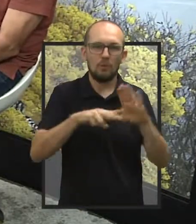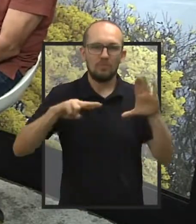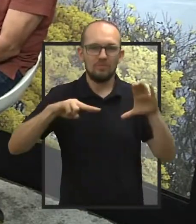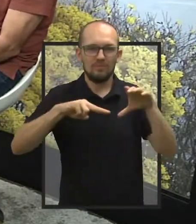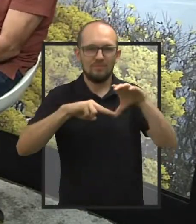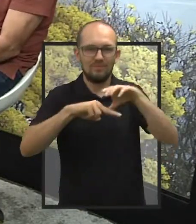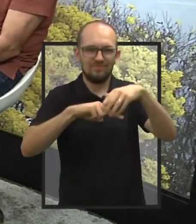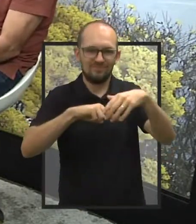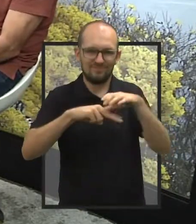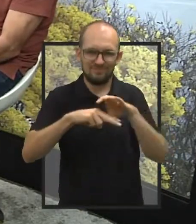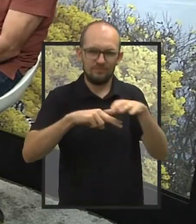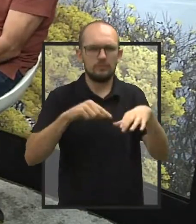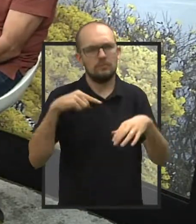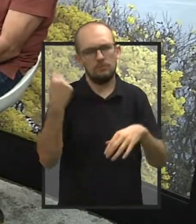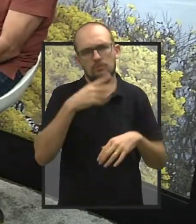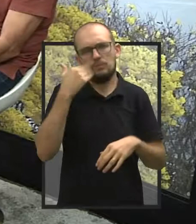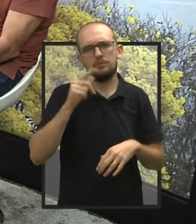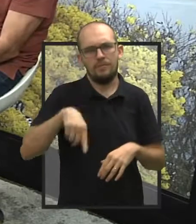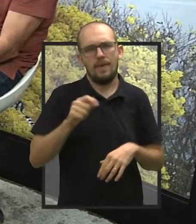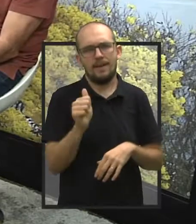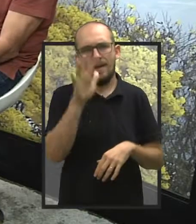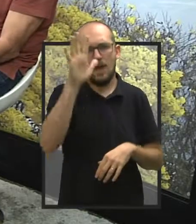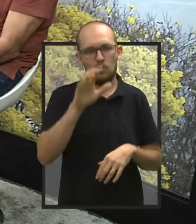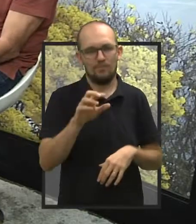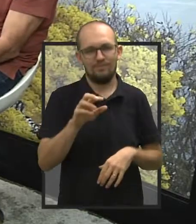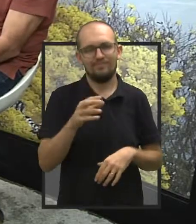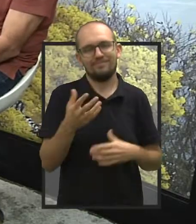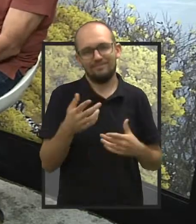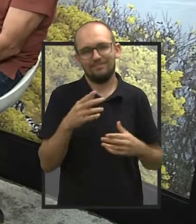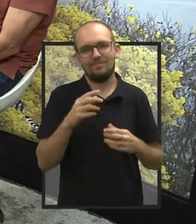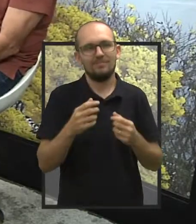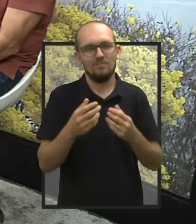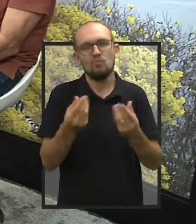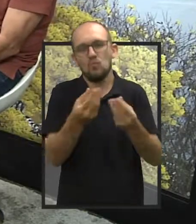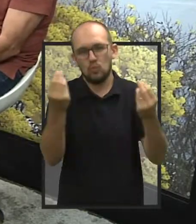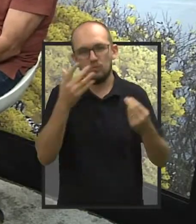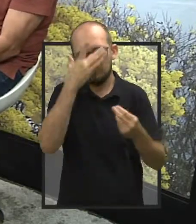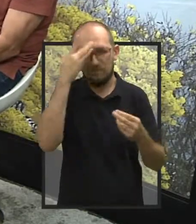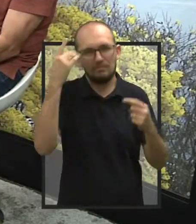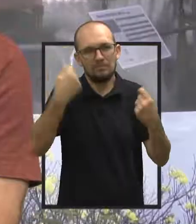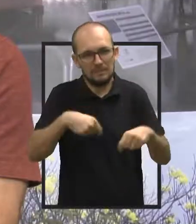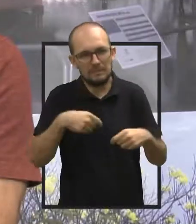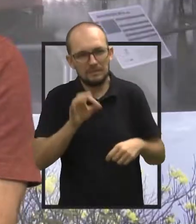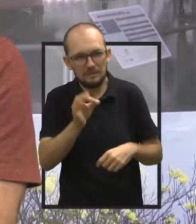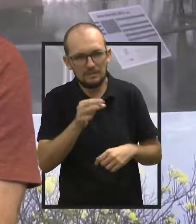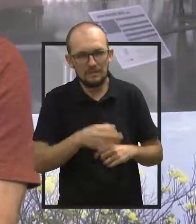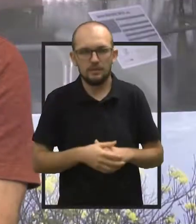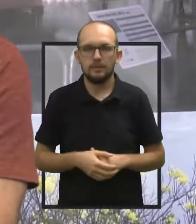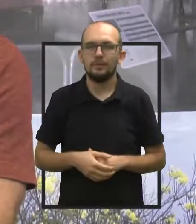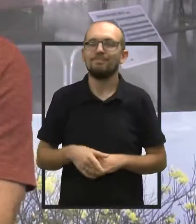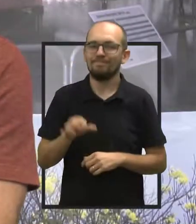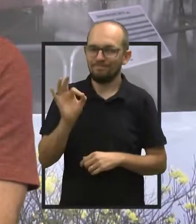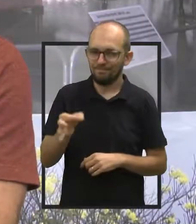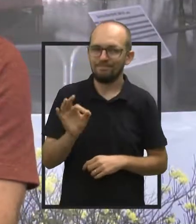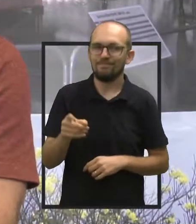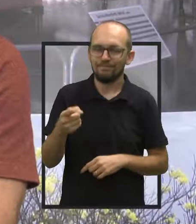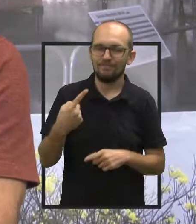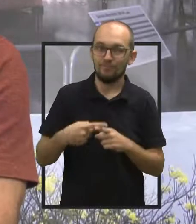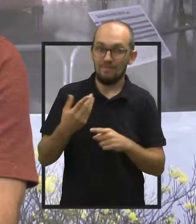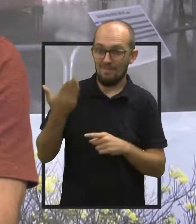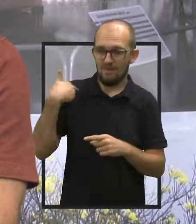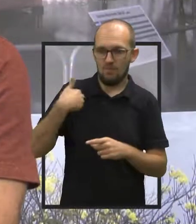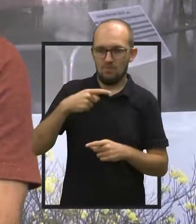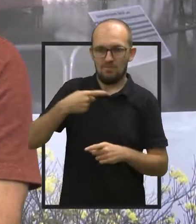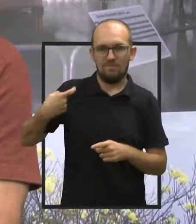A gente sabe que é um exame de alto custo. Sim. E que muita gente precisa. Com certeza. Quando eu estive na Secretaria de Saúde, a gente fez